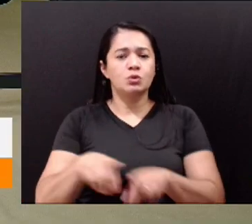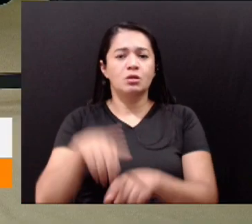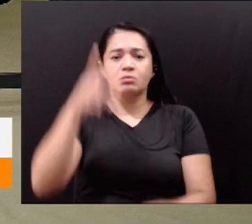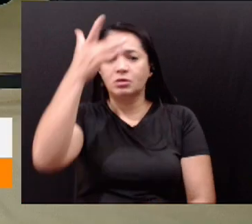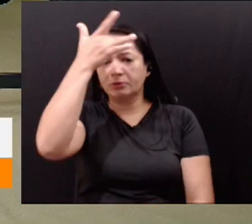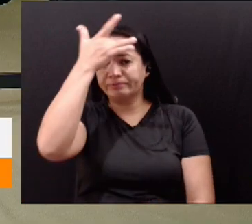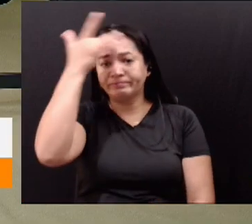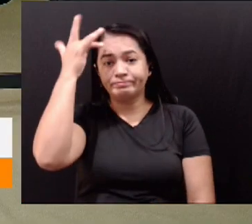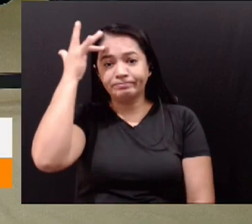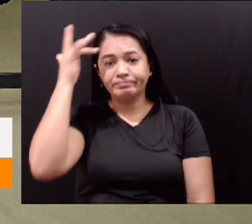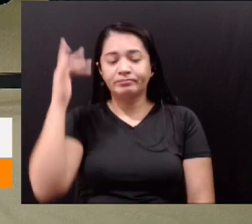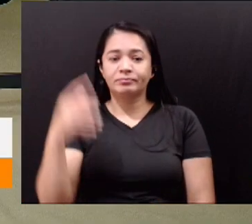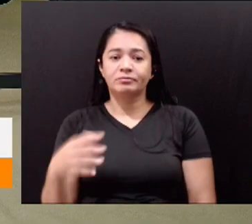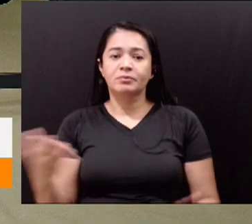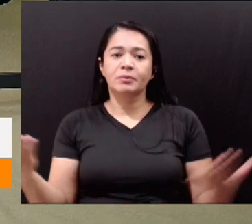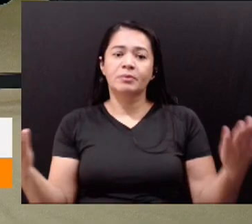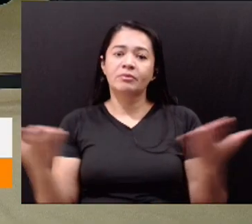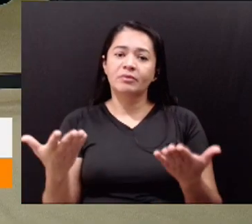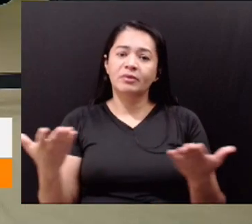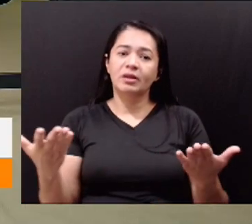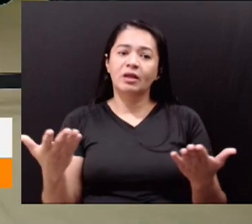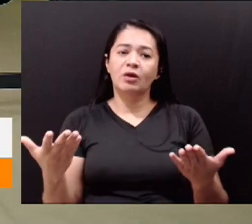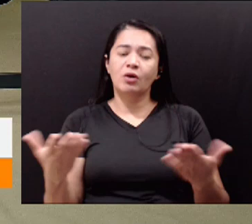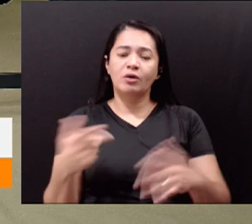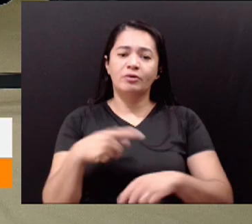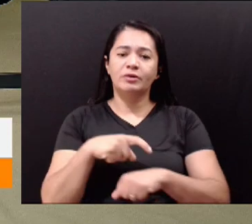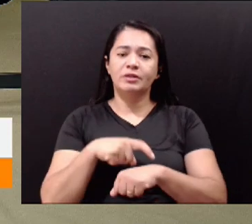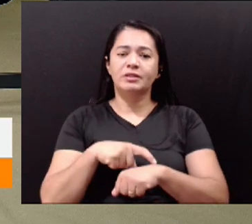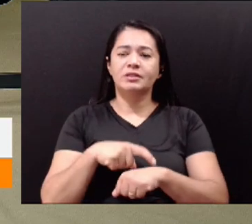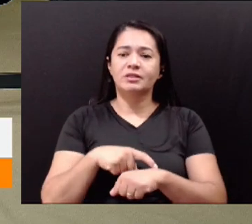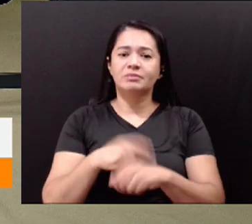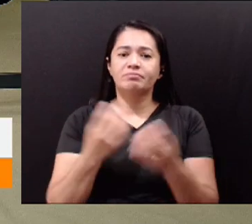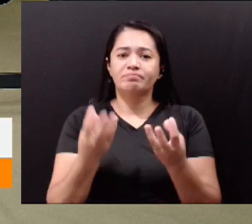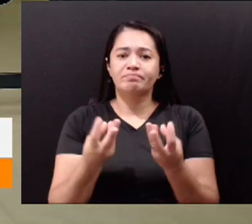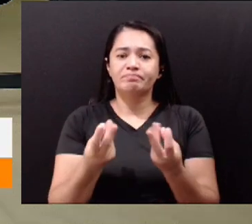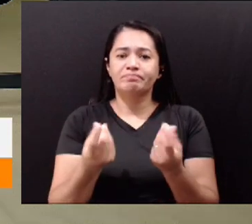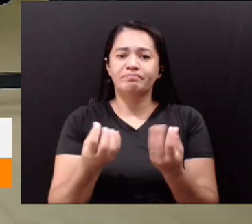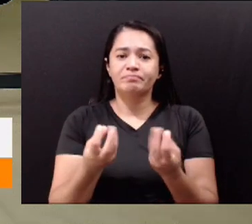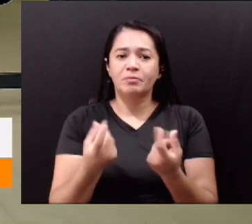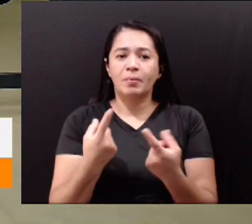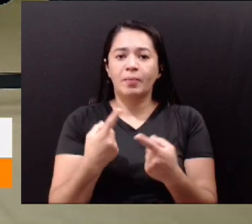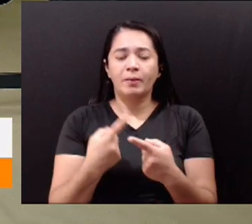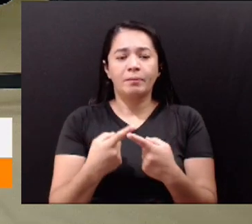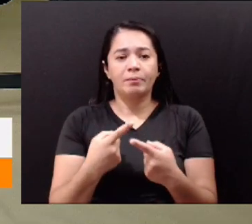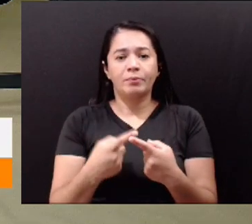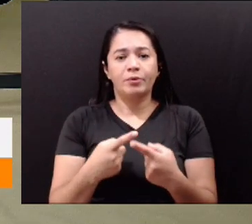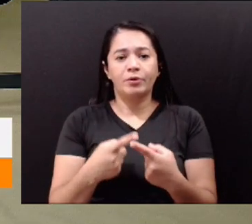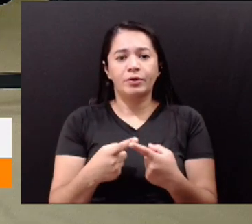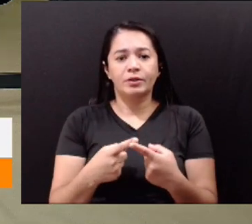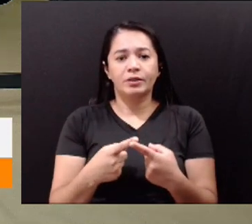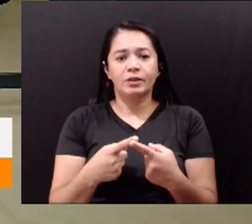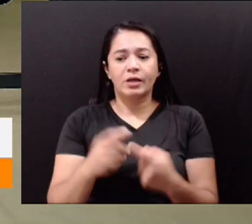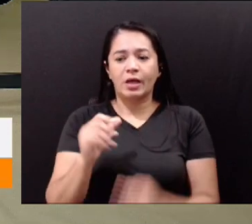esse momento ele é bem delicado, porque um momento pré-aposentadoria, é